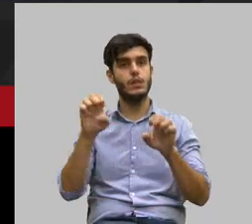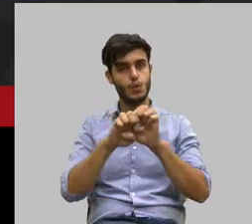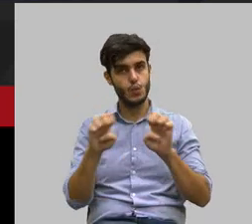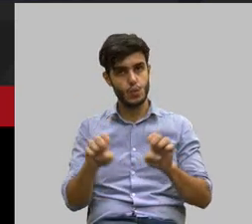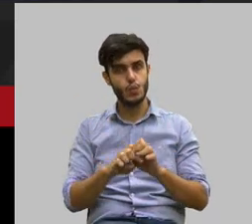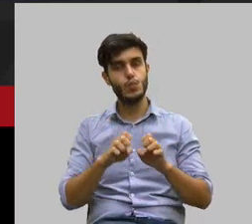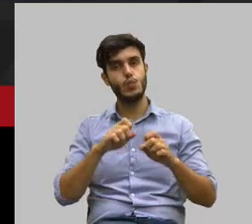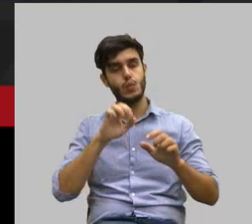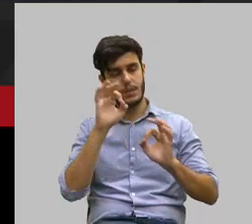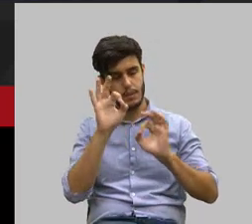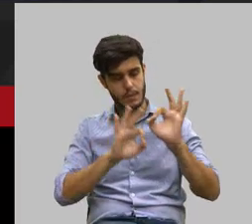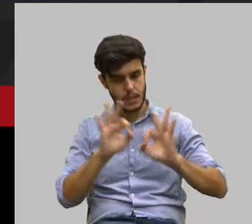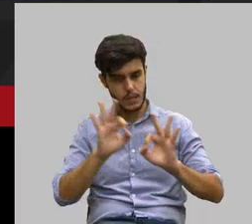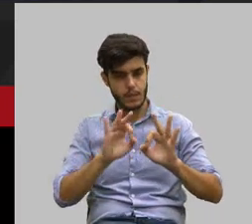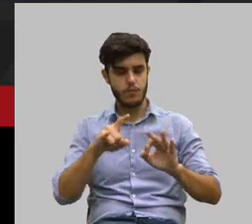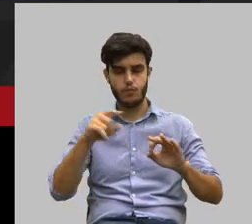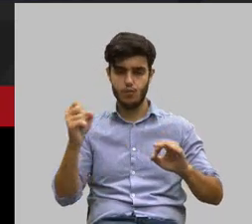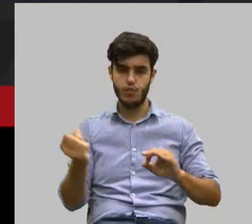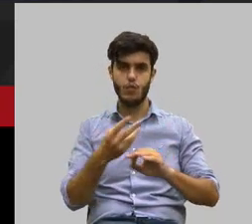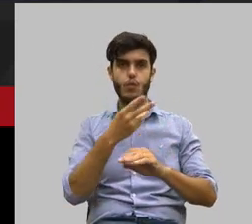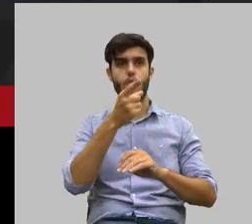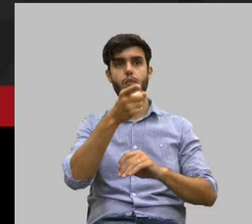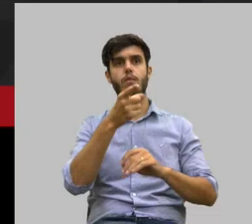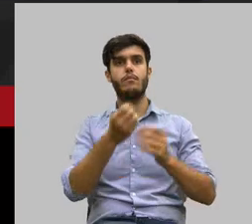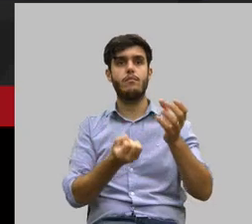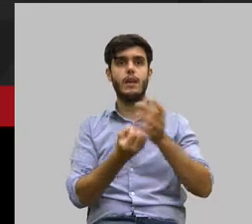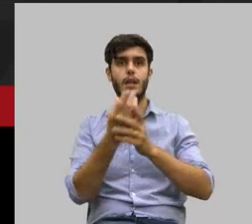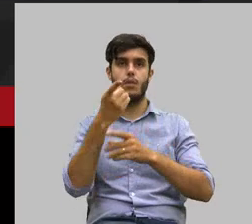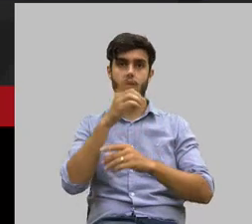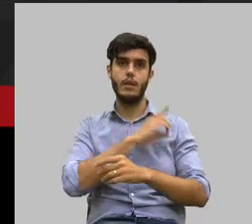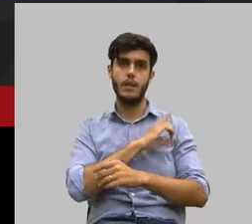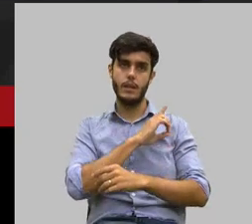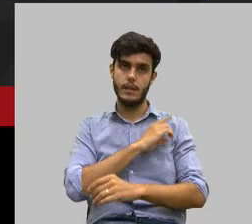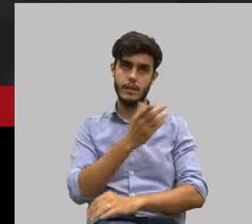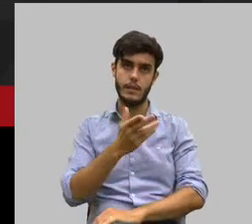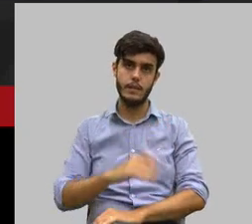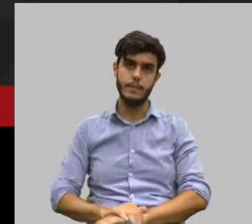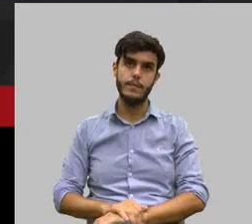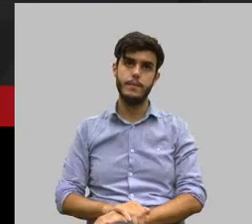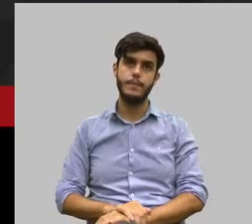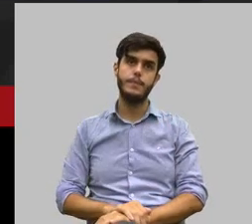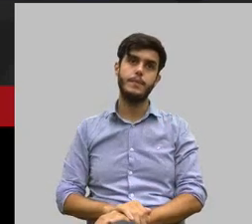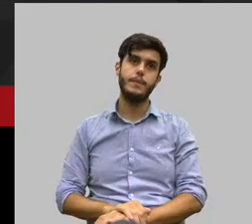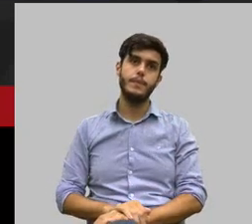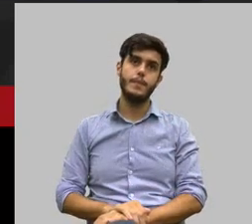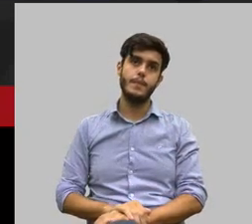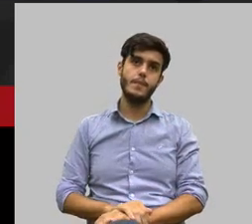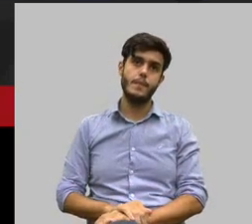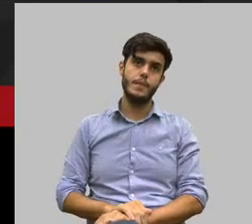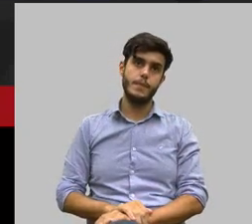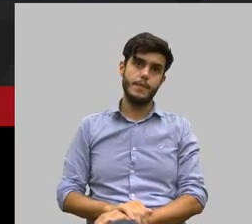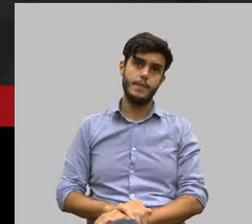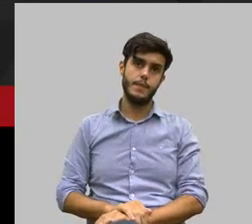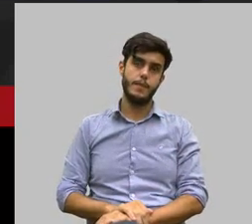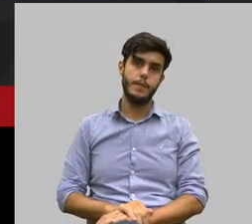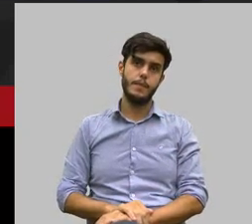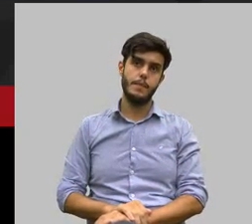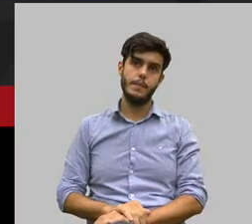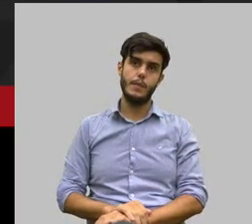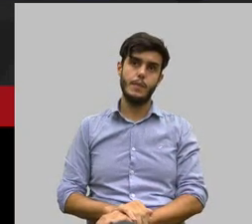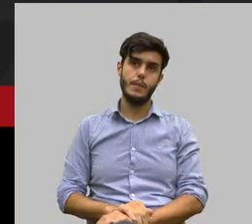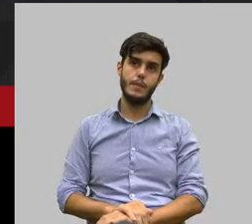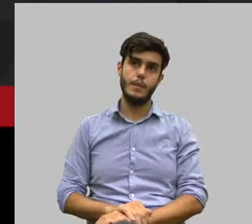a inauguração eh no final do mês de maio eh eu trago aqui com eh muito destaque eh